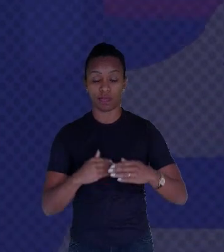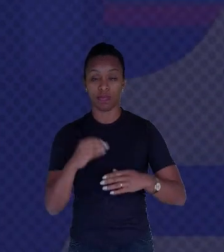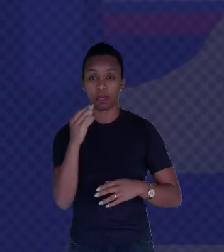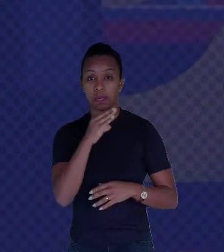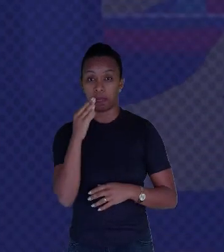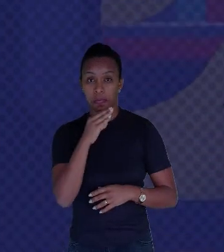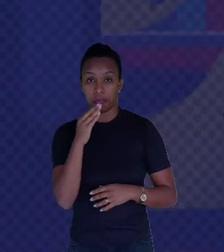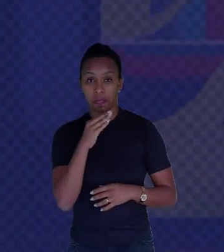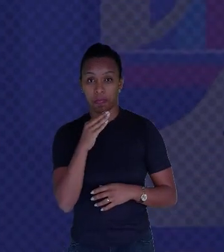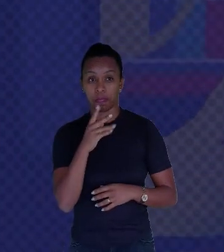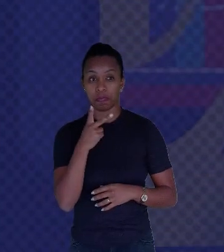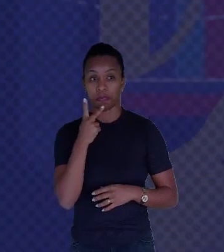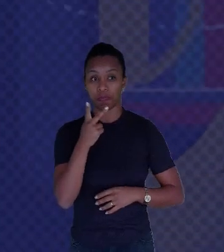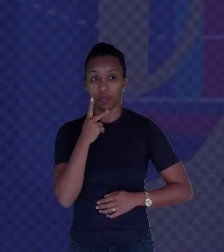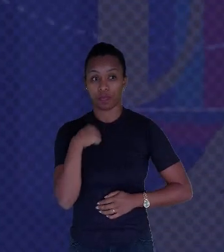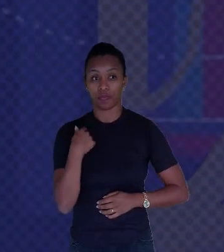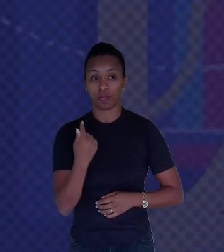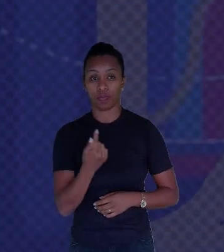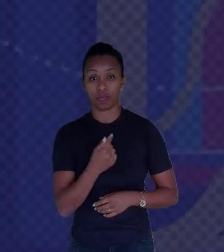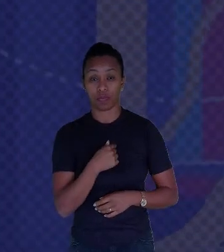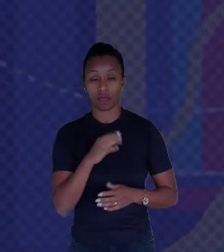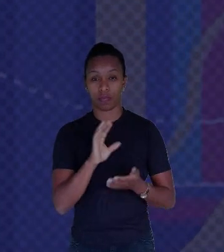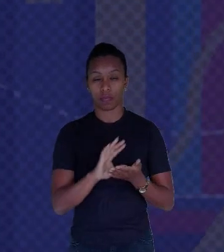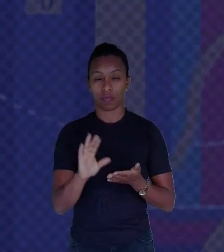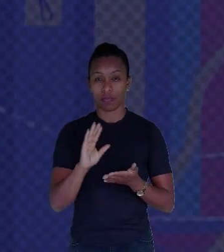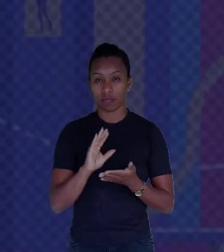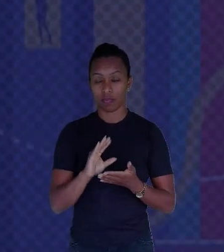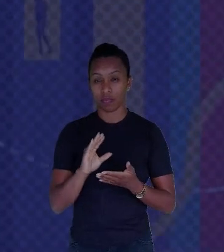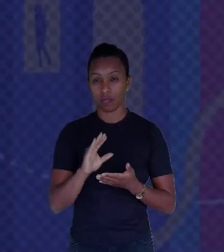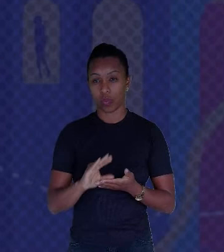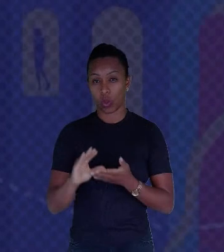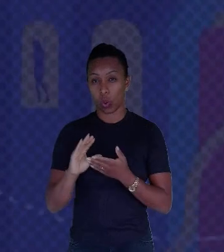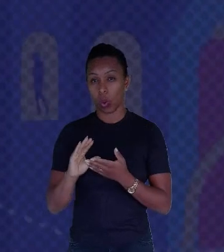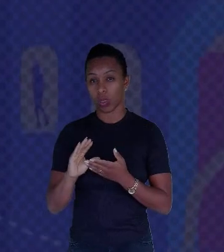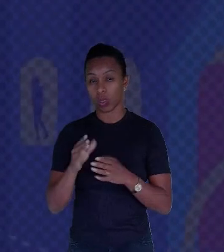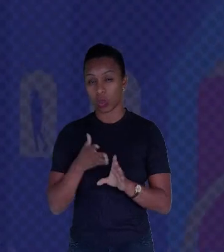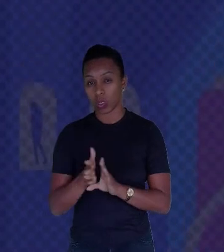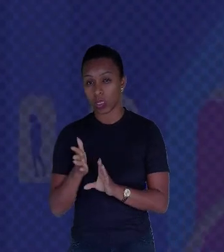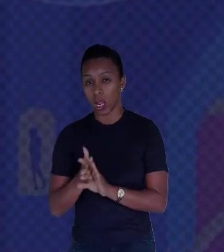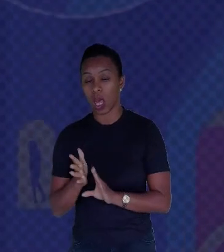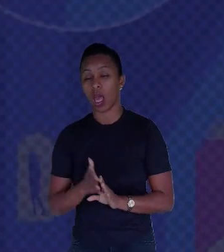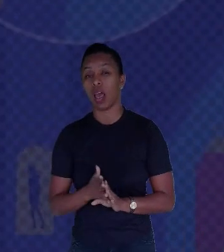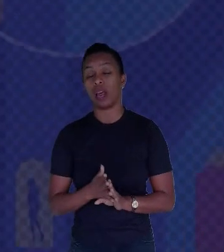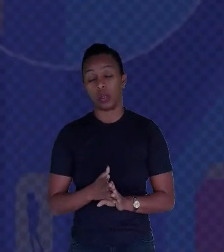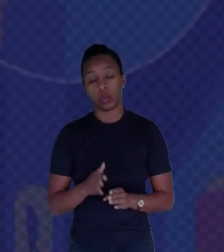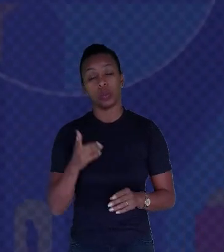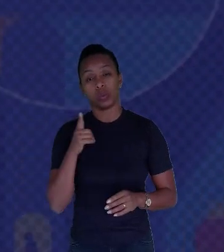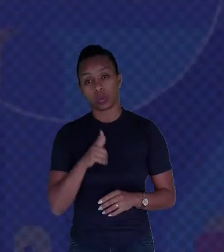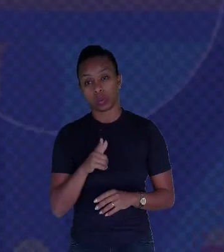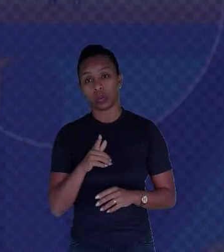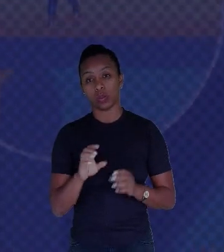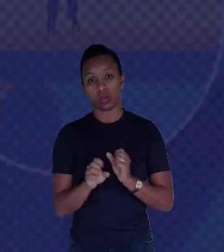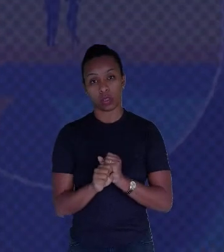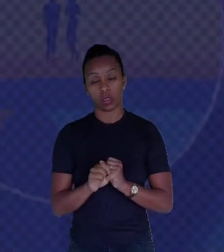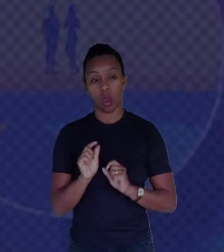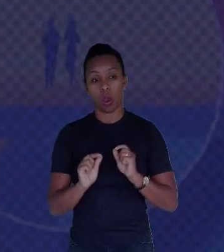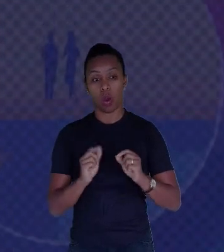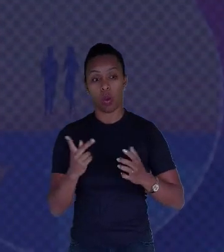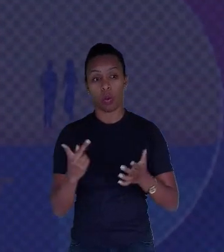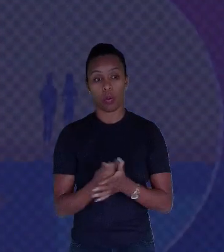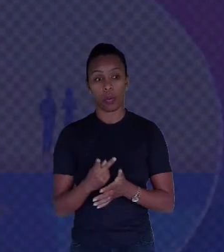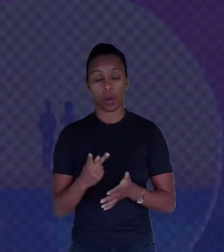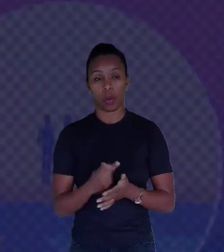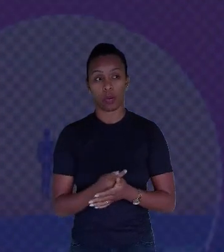vez mais rápido né como foi a fala do nosso Conselheiro de dourado também eles consiga fechar o GAP entre o que